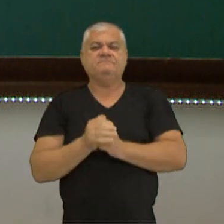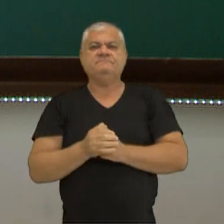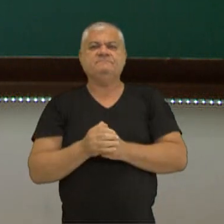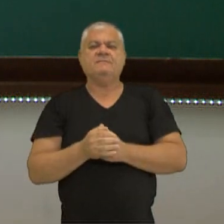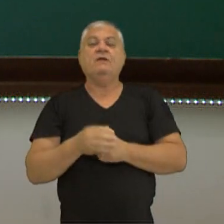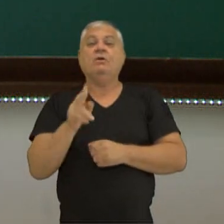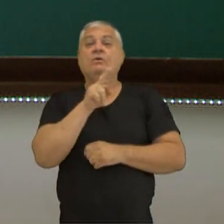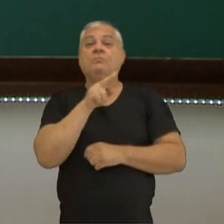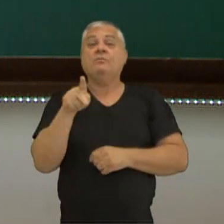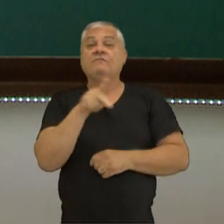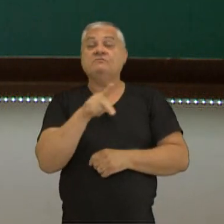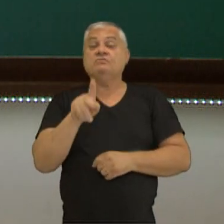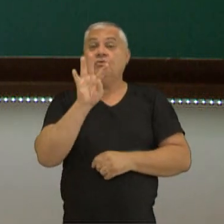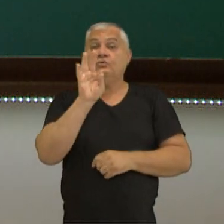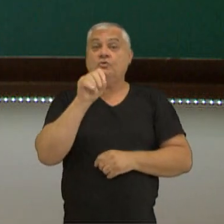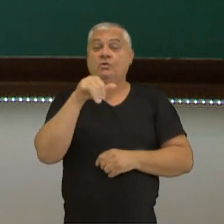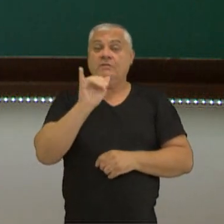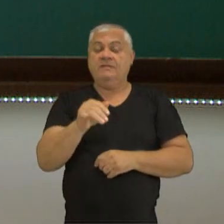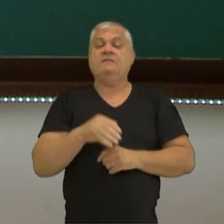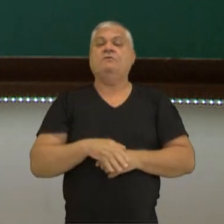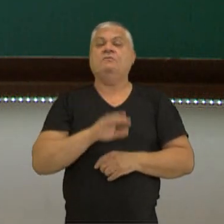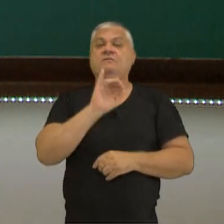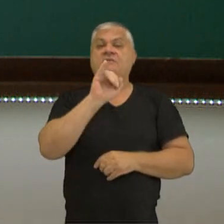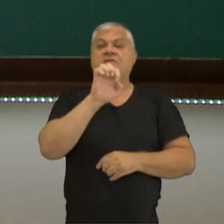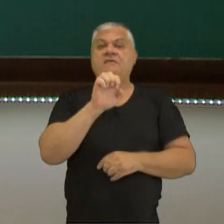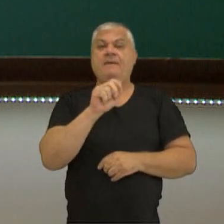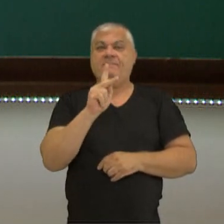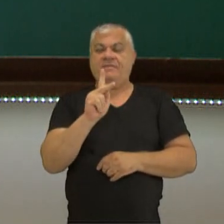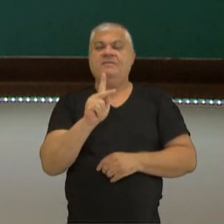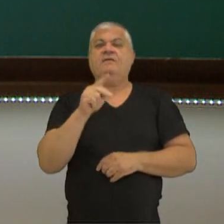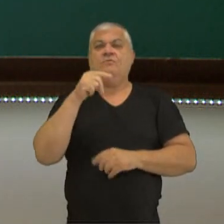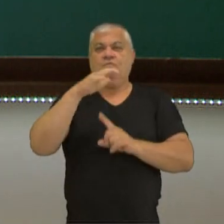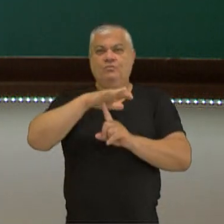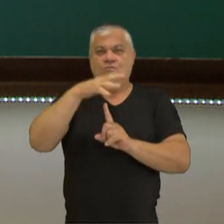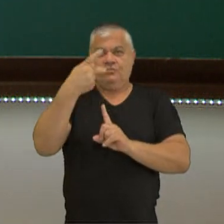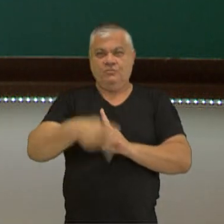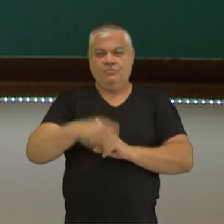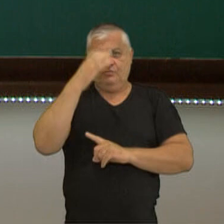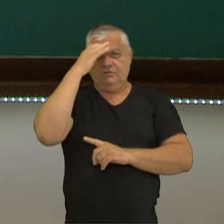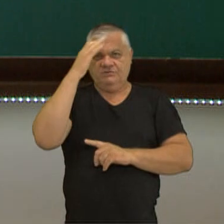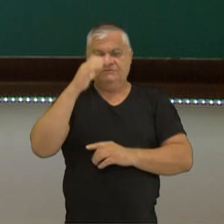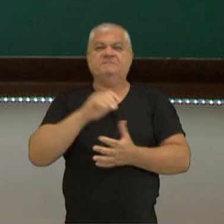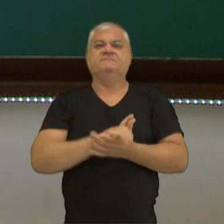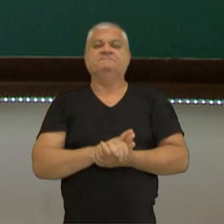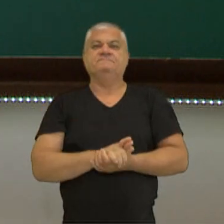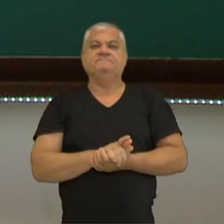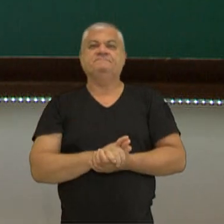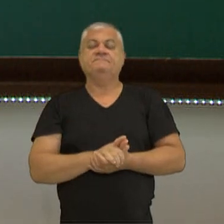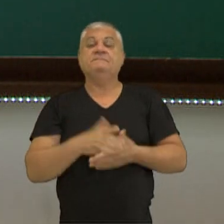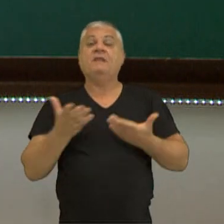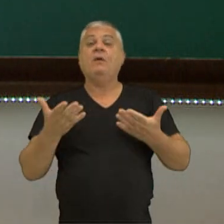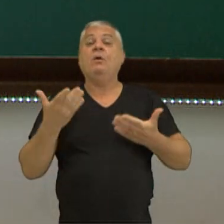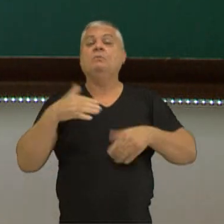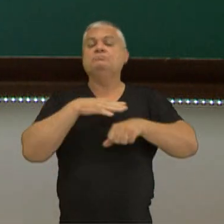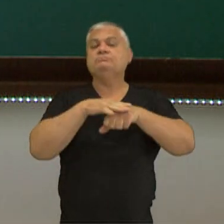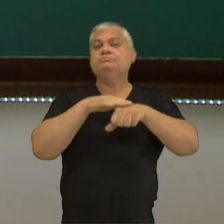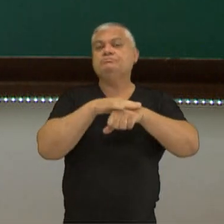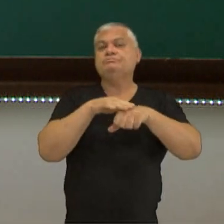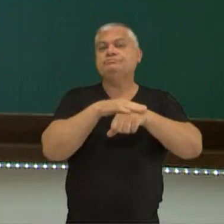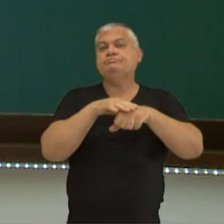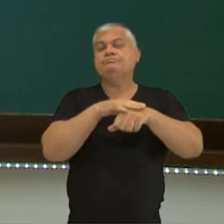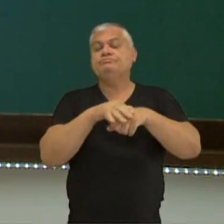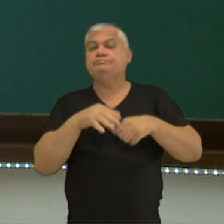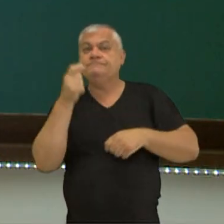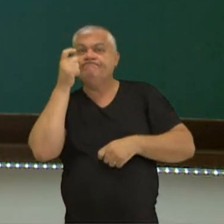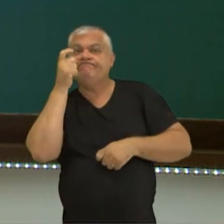professor Tony, trabalho aqui no Colégio Estadual do Paraná, em Curitiba, e espero que hoje a gente tenha uma discussão muito